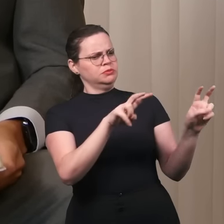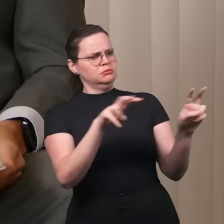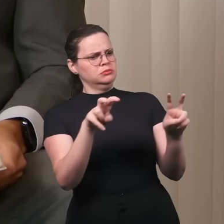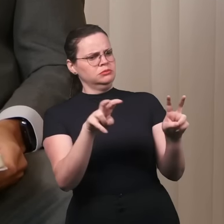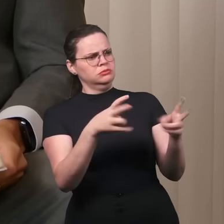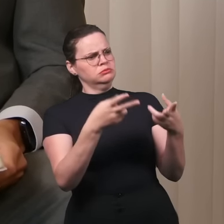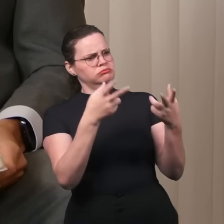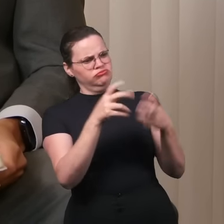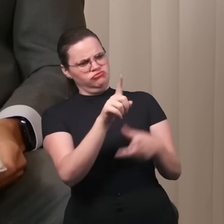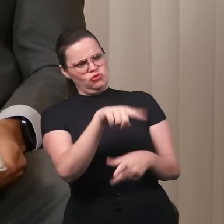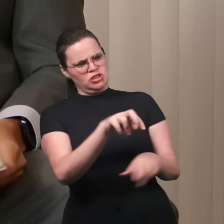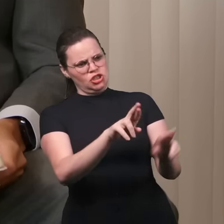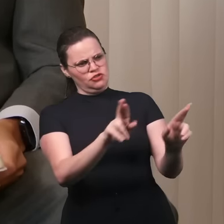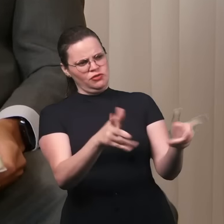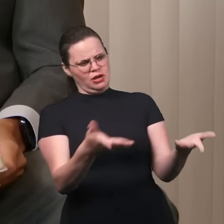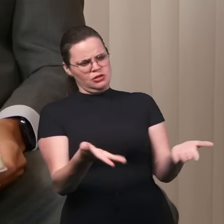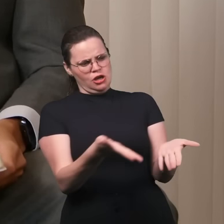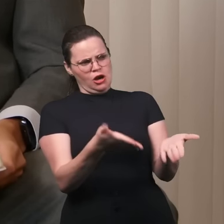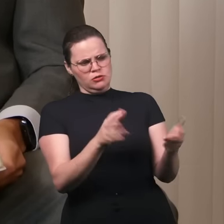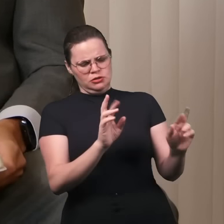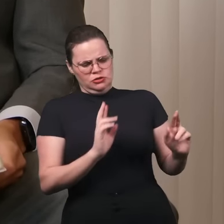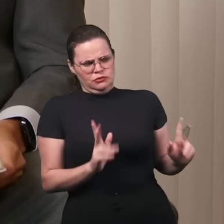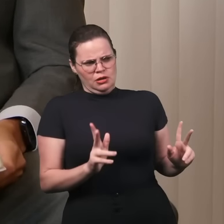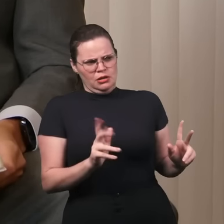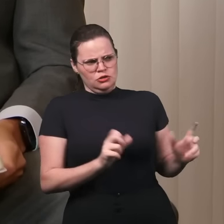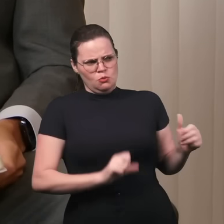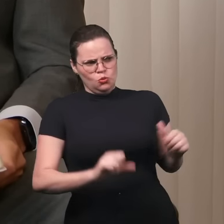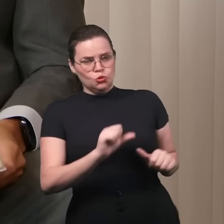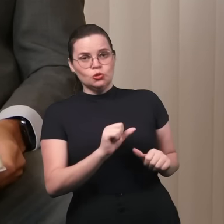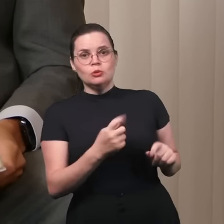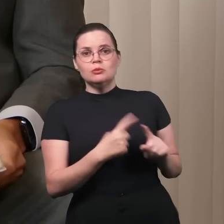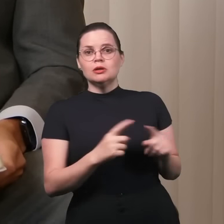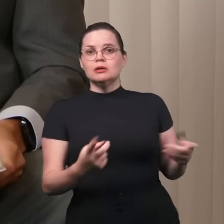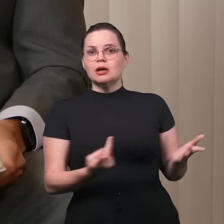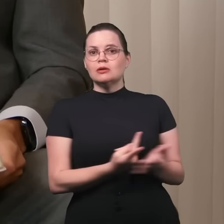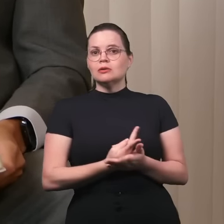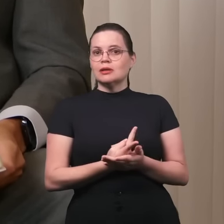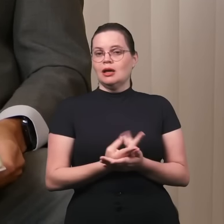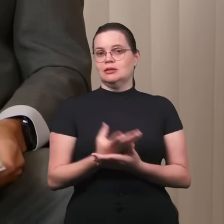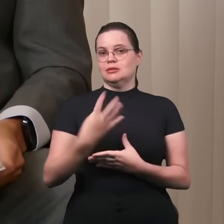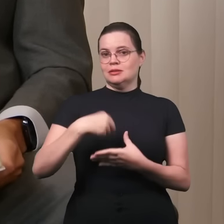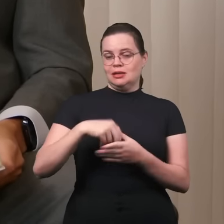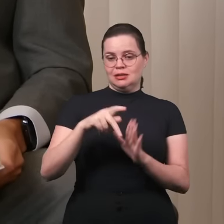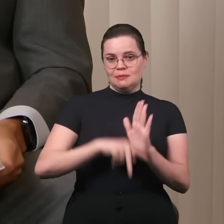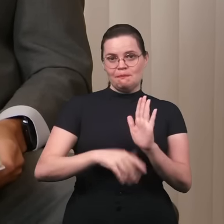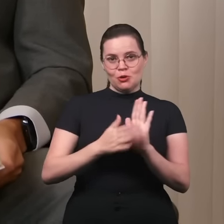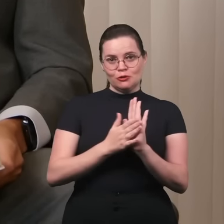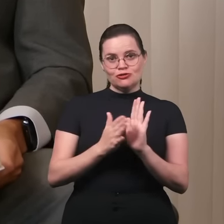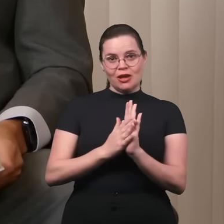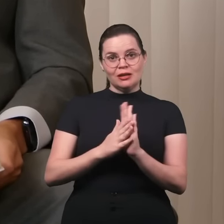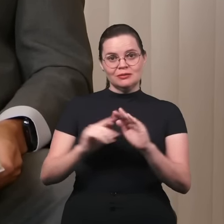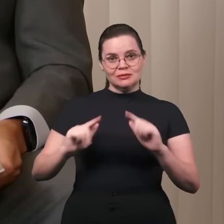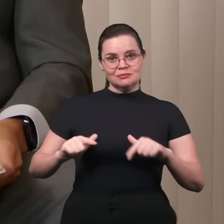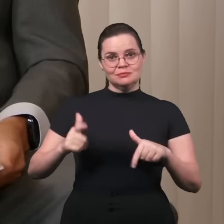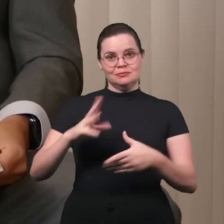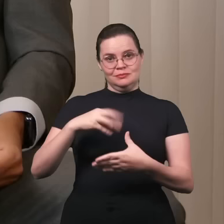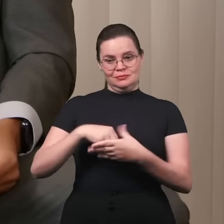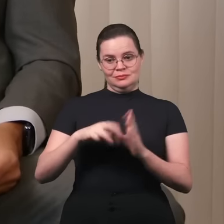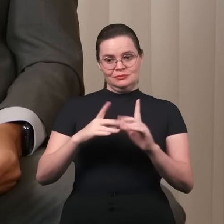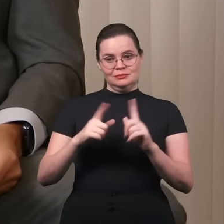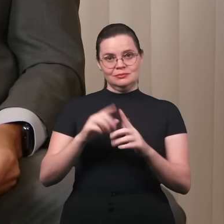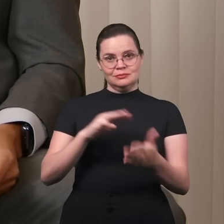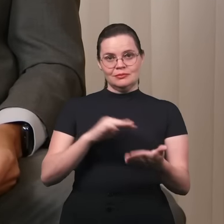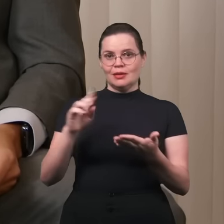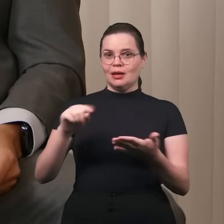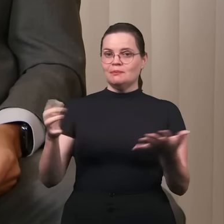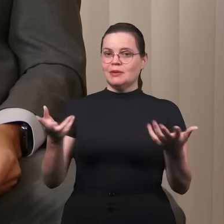pessoas diferentes agora. Porque o que ocorre nesta obra é algo maravilhoso, porque a obra tem um falar